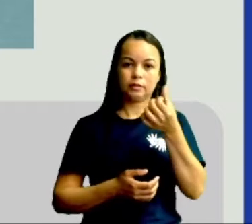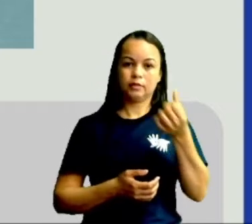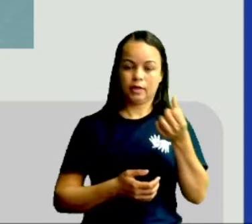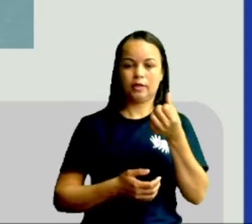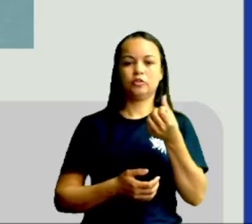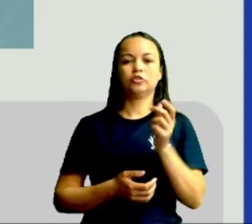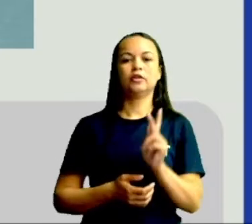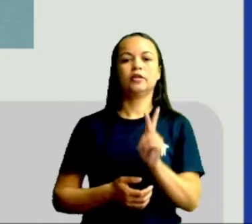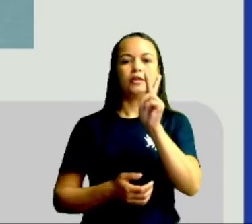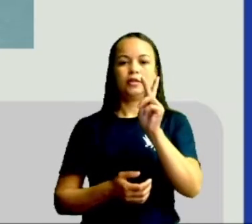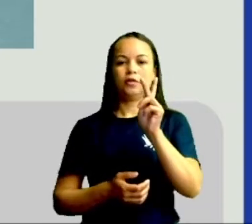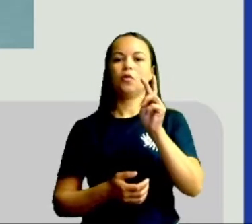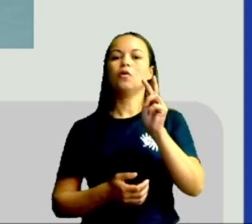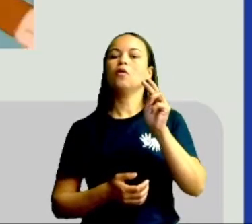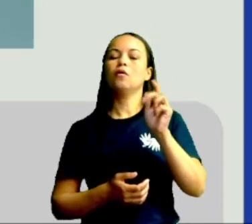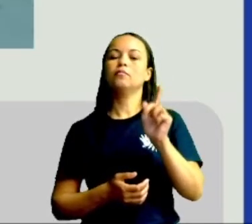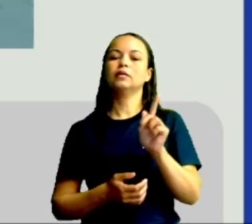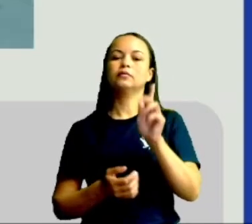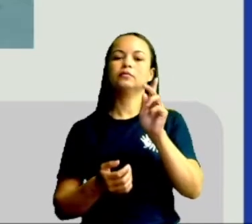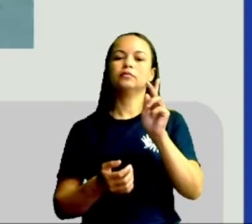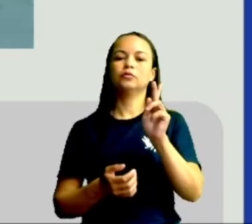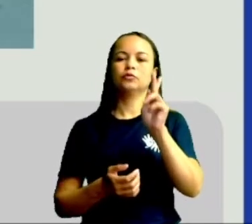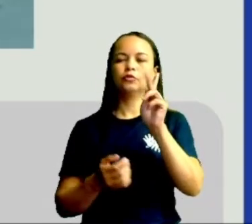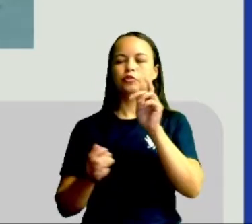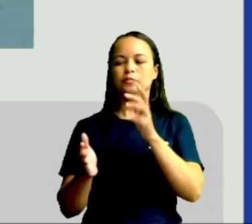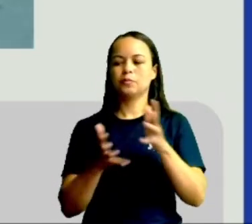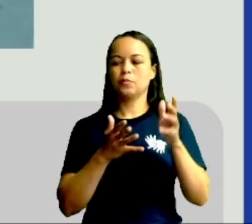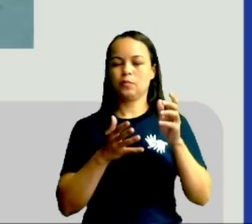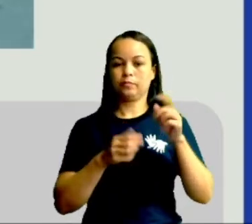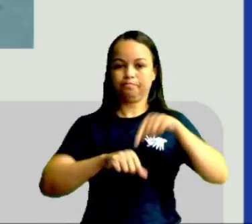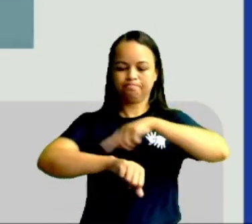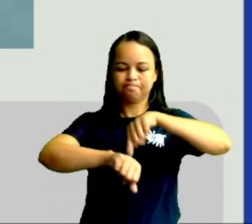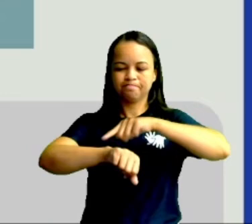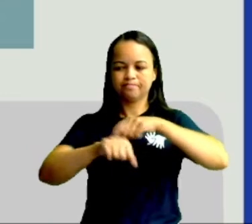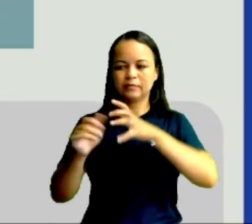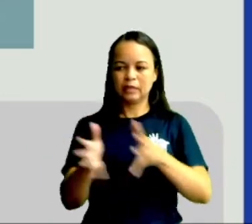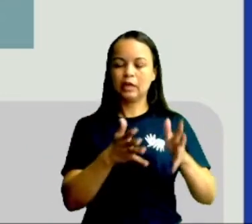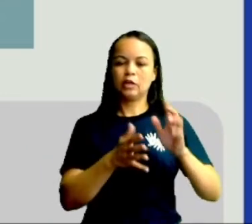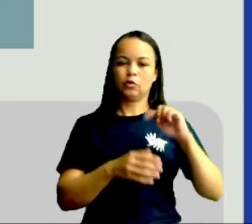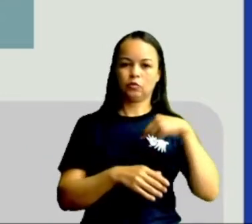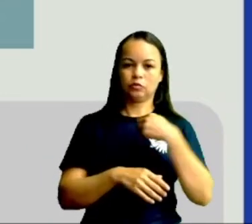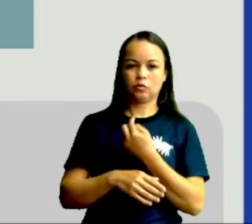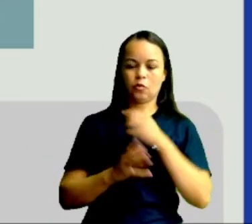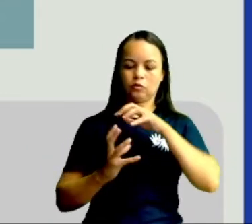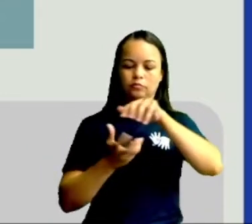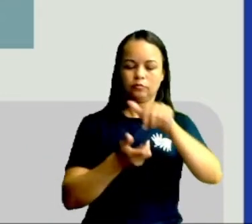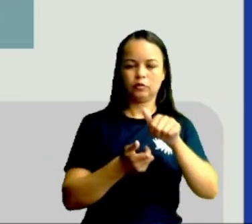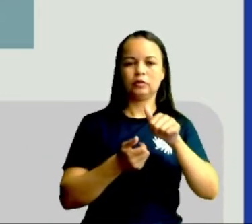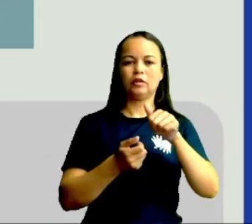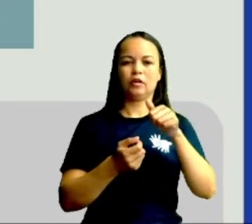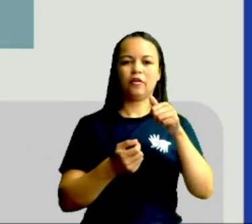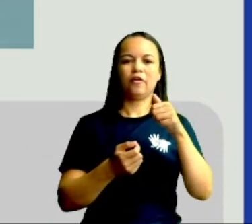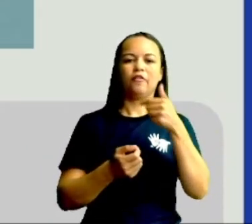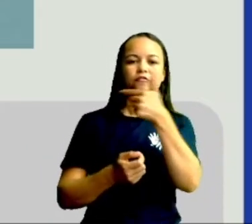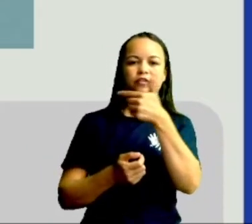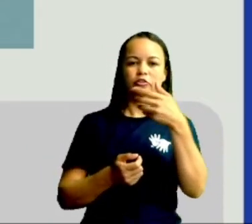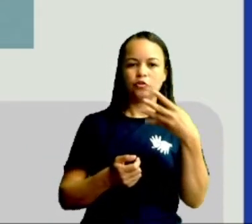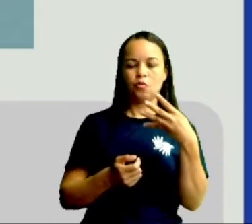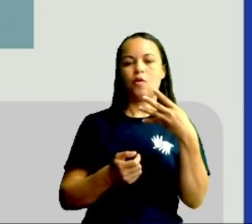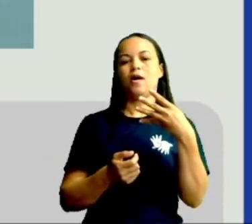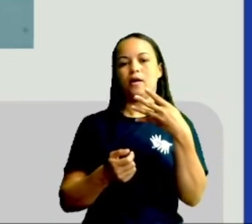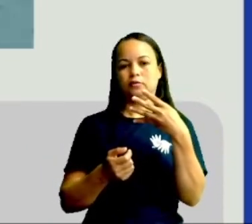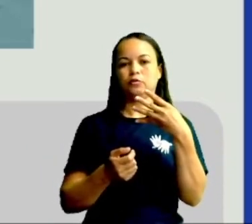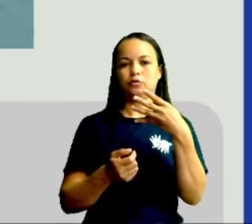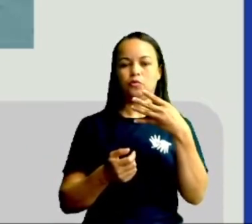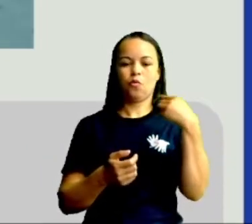1.666 km por hora, mas nosso planeta leva quase 24 horas para dar uma volta completa.